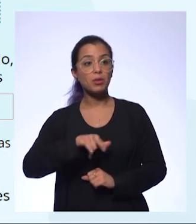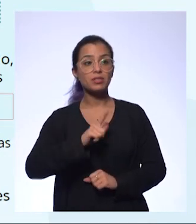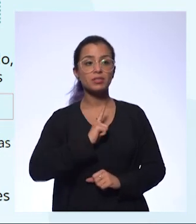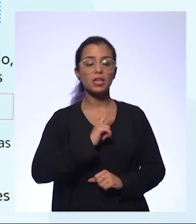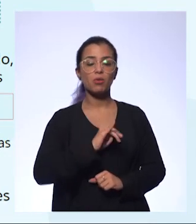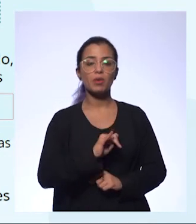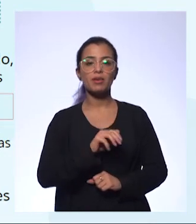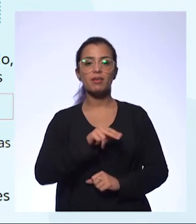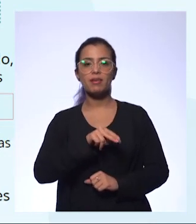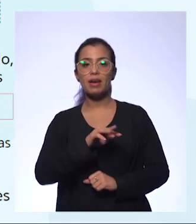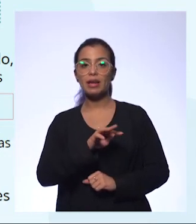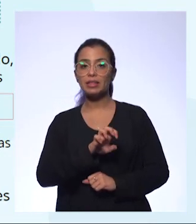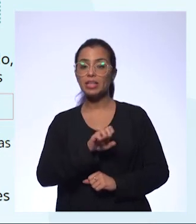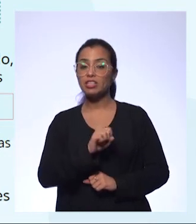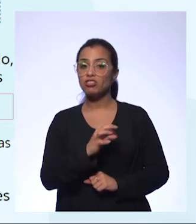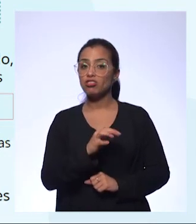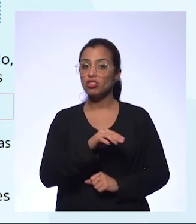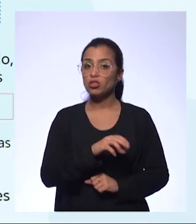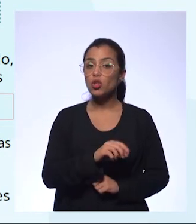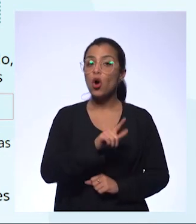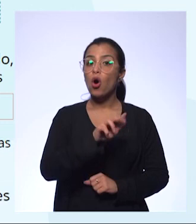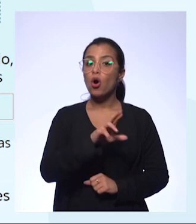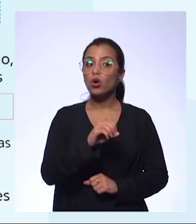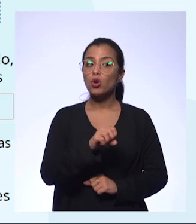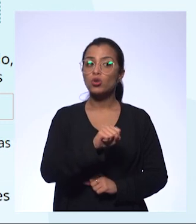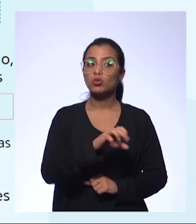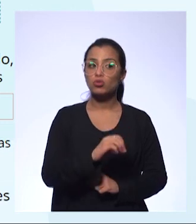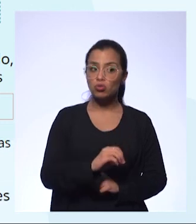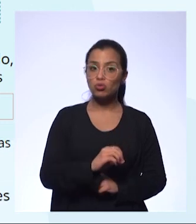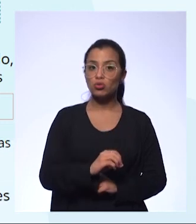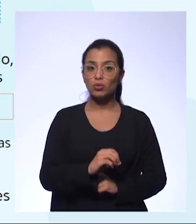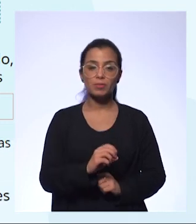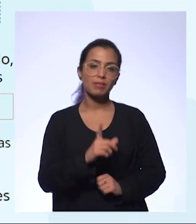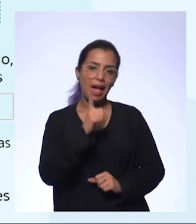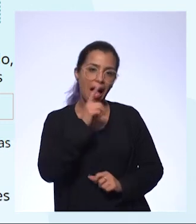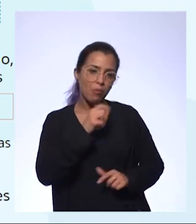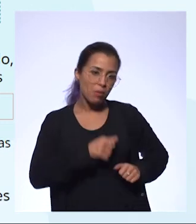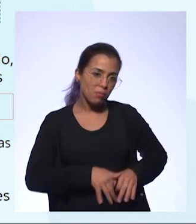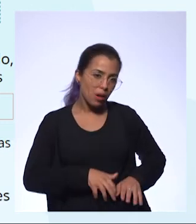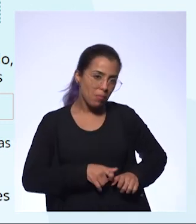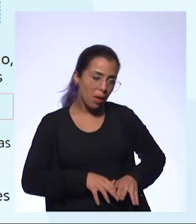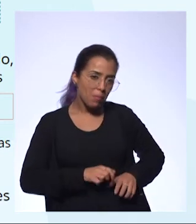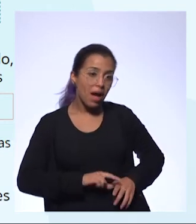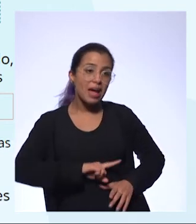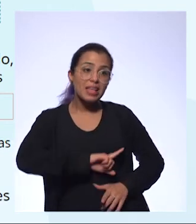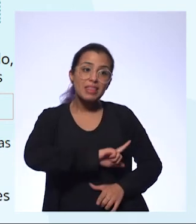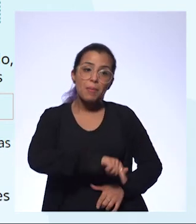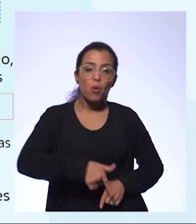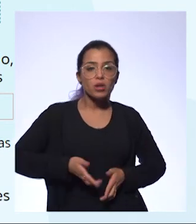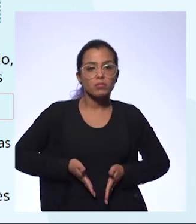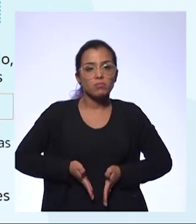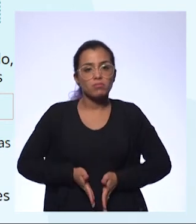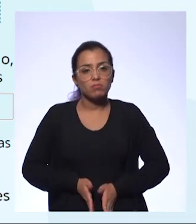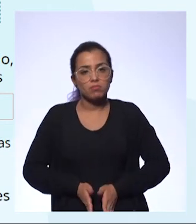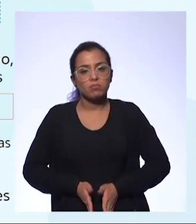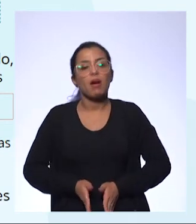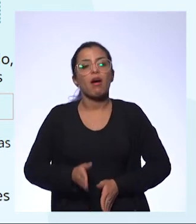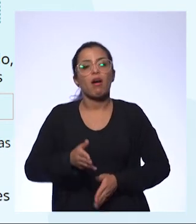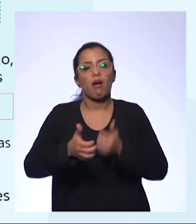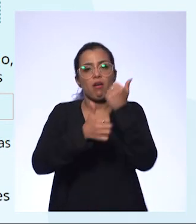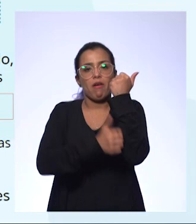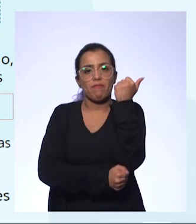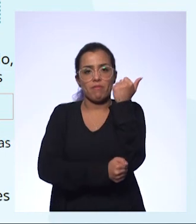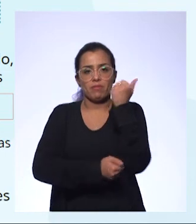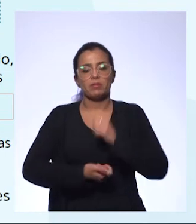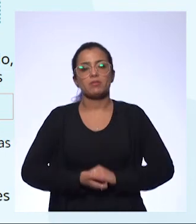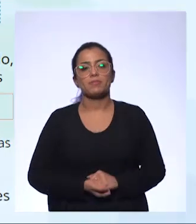que é liberado é as fezes. E agora, quando a gente fala nessa questão da digestão, de estômago e tal, às